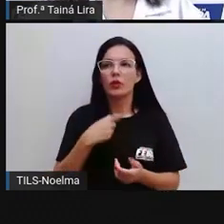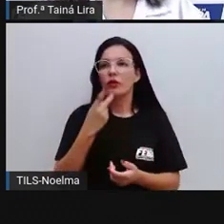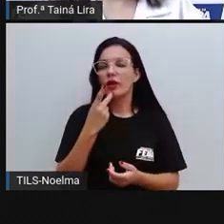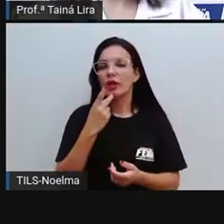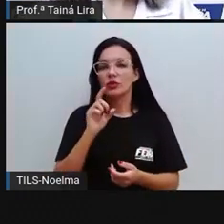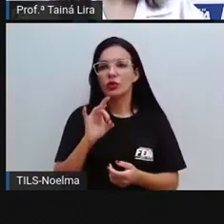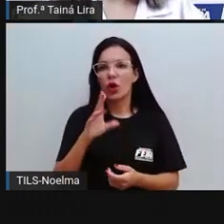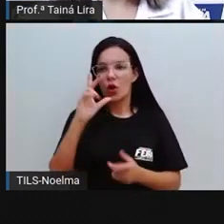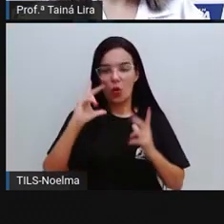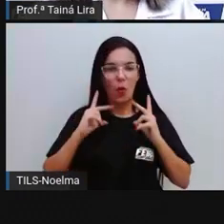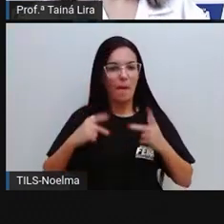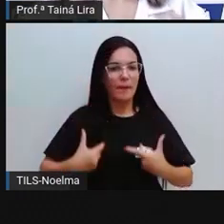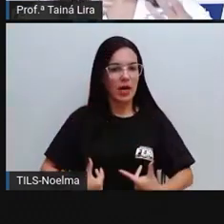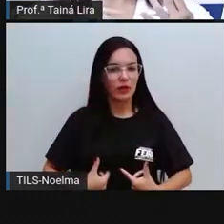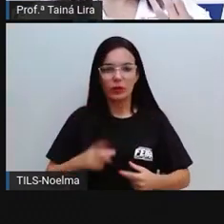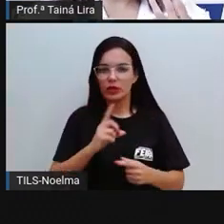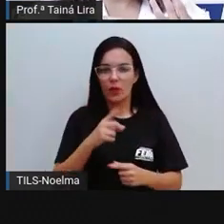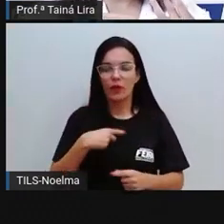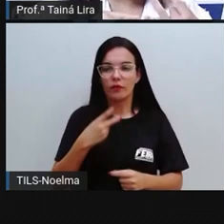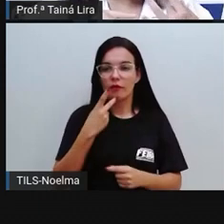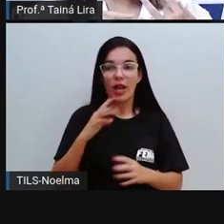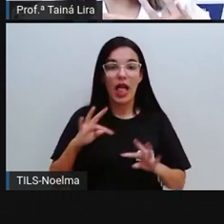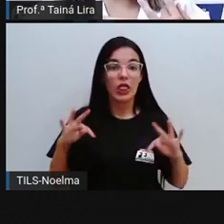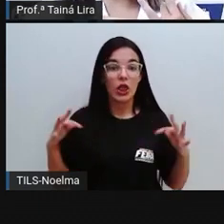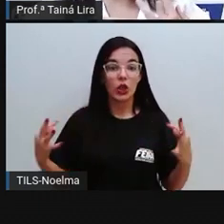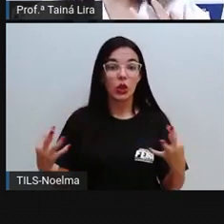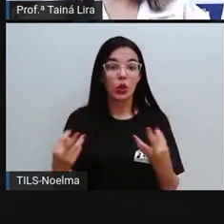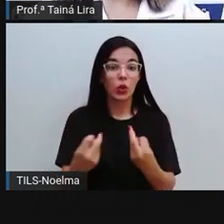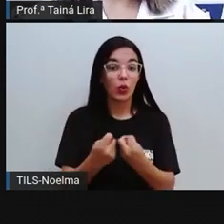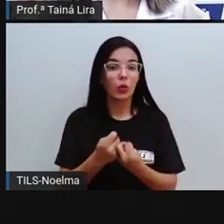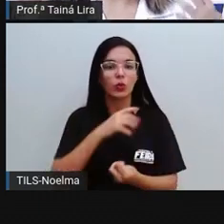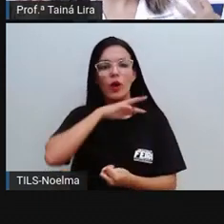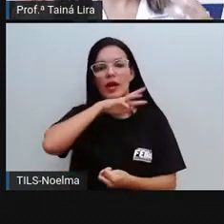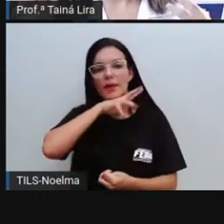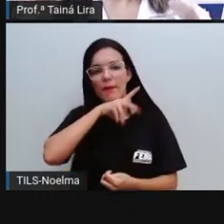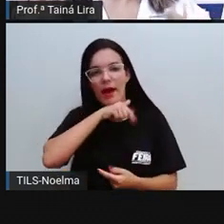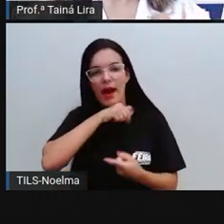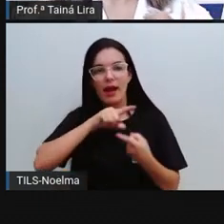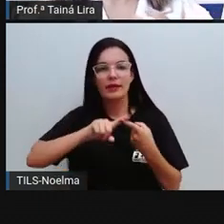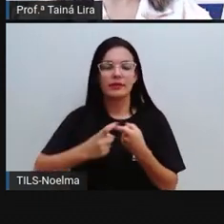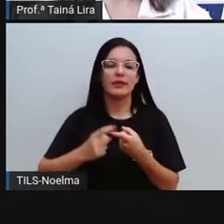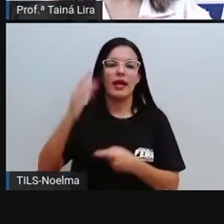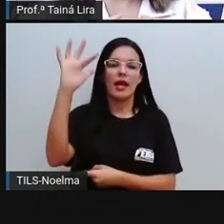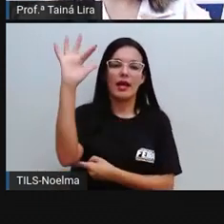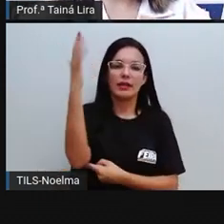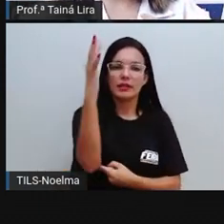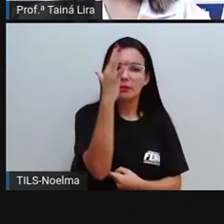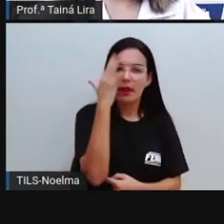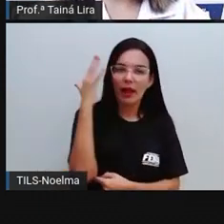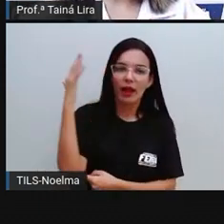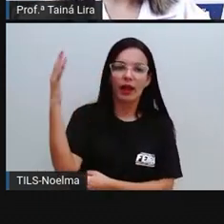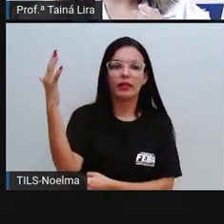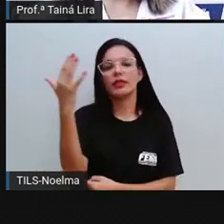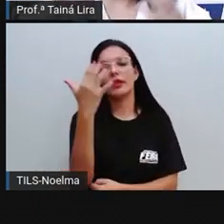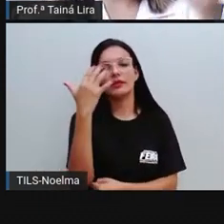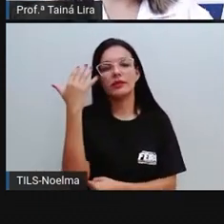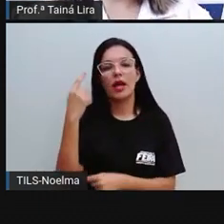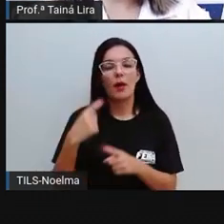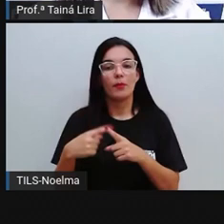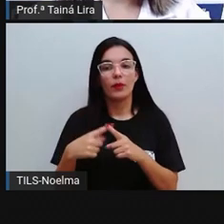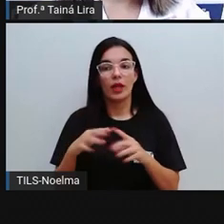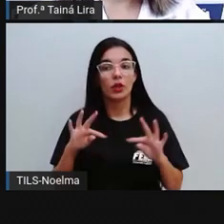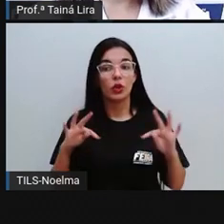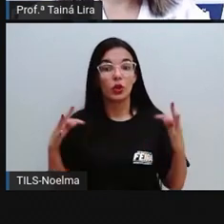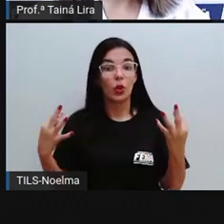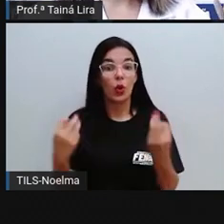seres humanos, tá? Eu falo também a sobrevivência dos animais, a sobrevivência das plantas, né? Porque todos